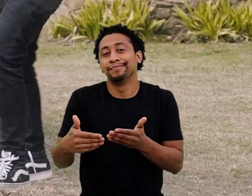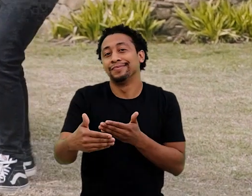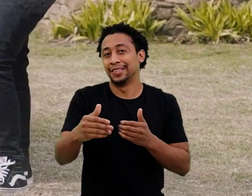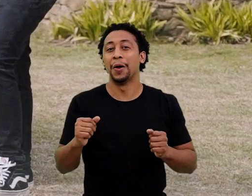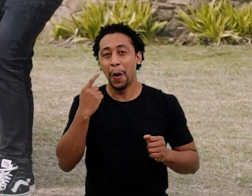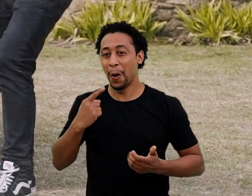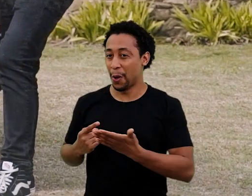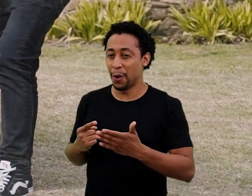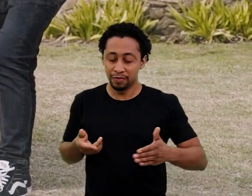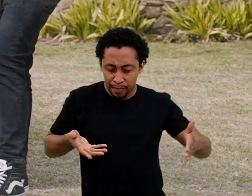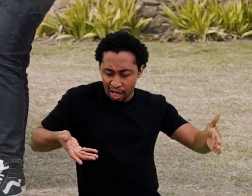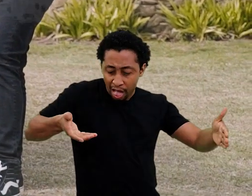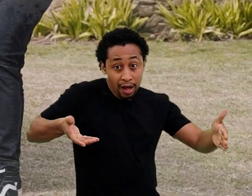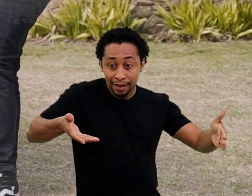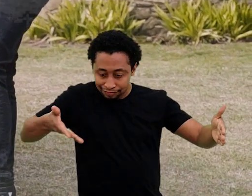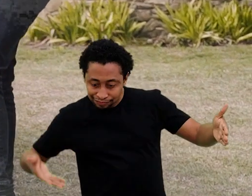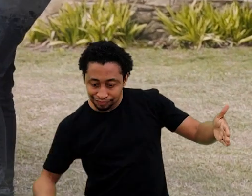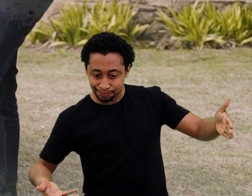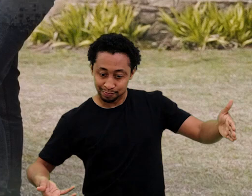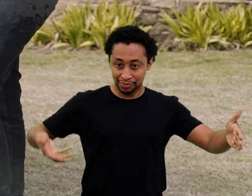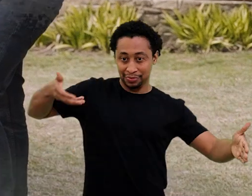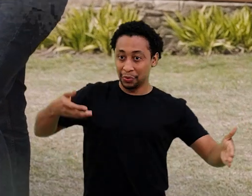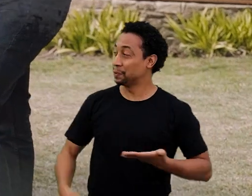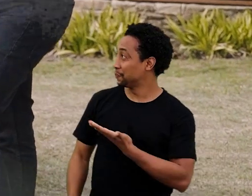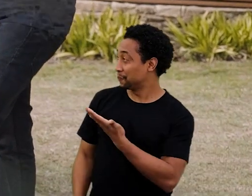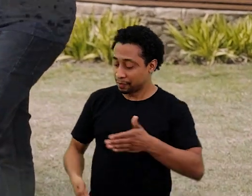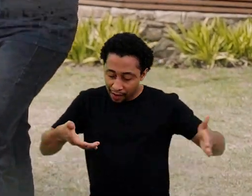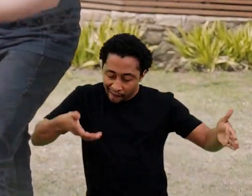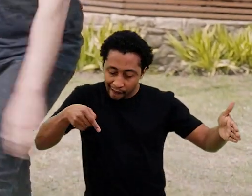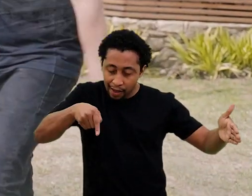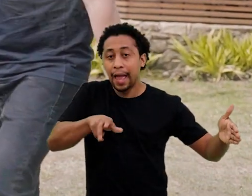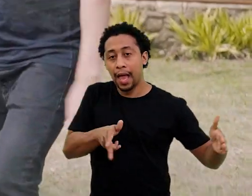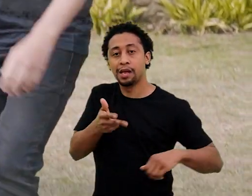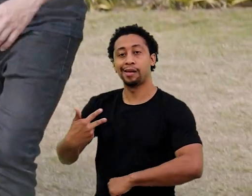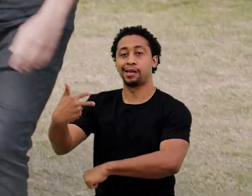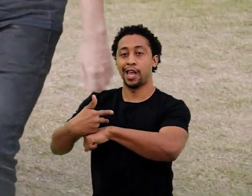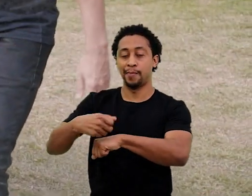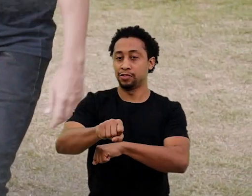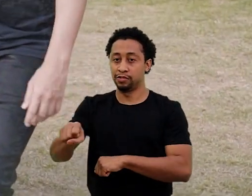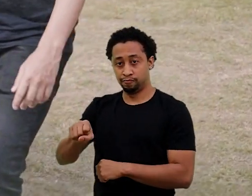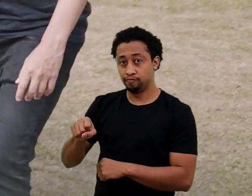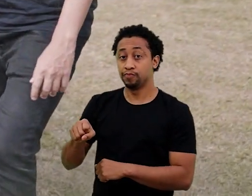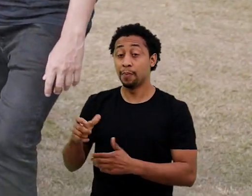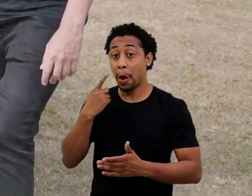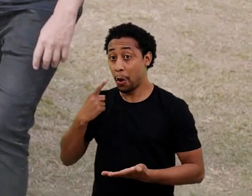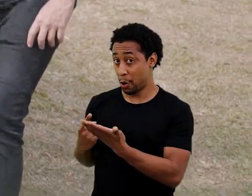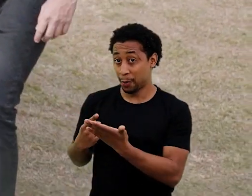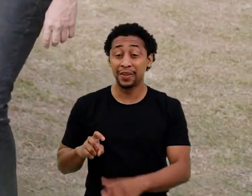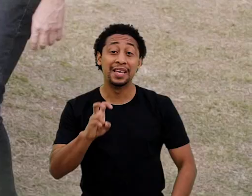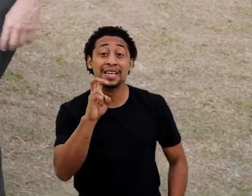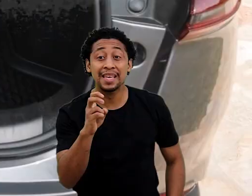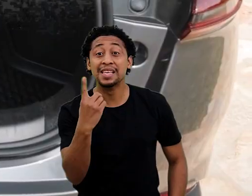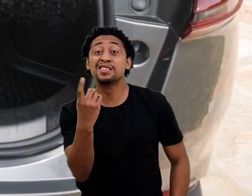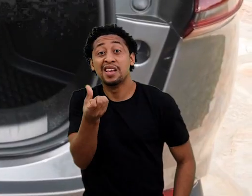acesso ao porta-malas é aqui, mas na verdade é escondido aqui embaixo, tá? Aqui está a câmera de ré. E aqui o latifúndio, 516 litros